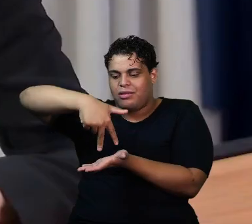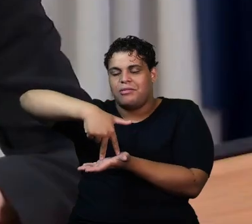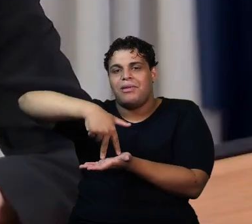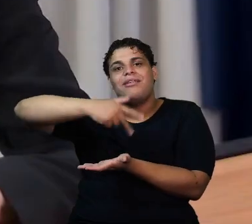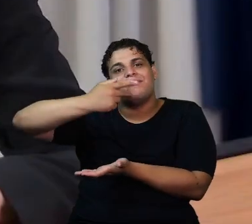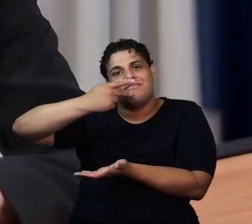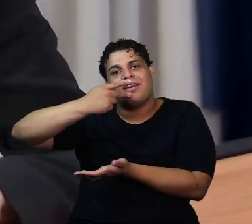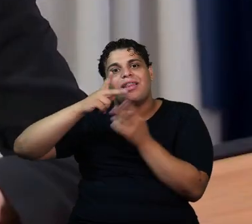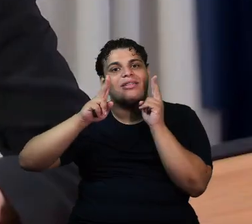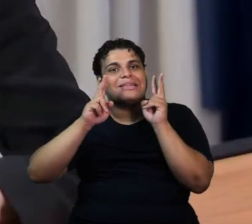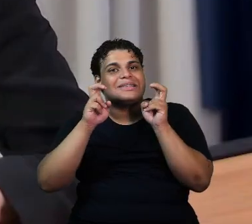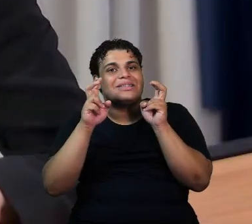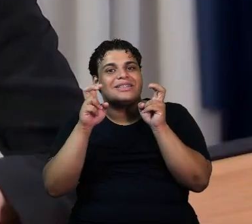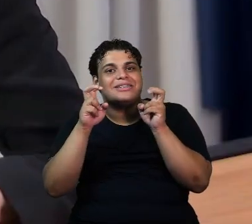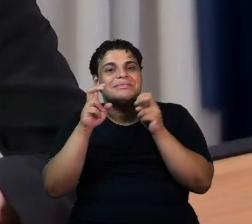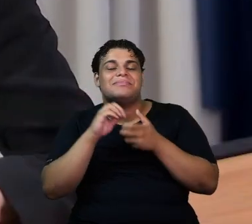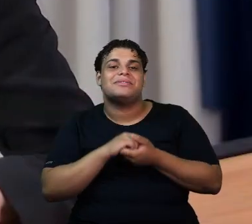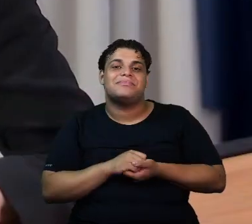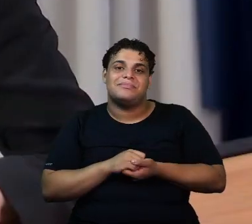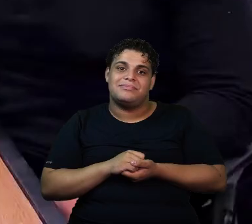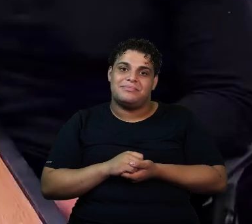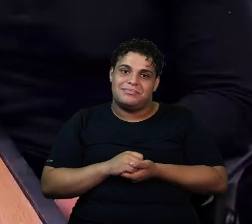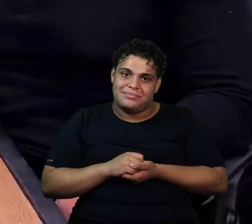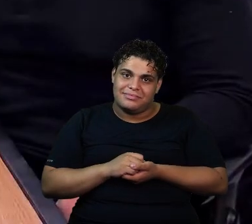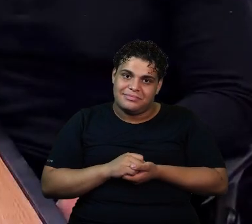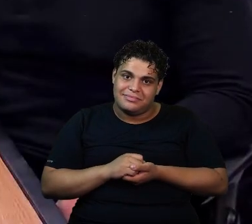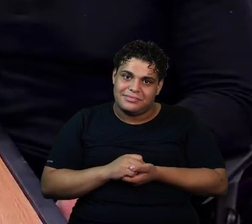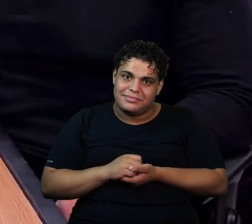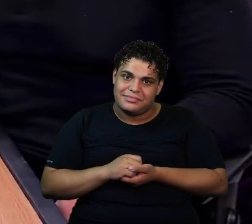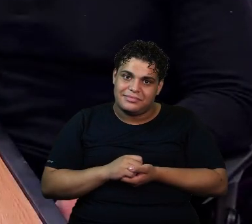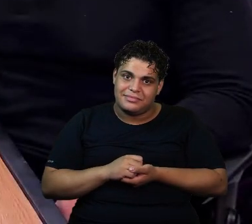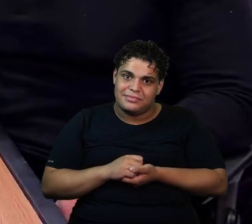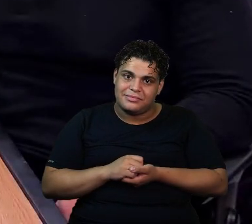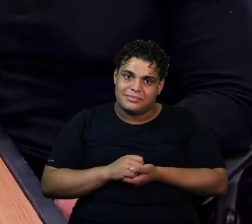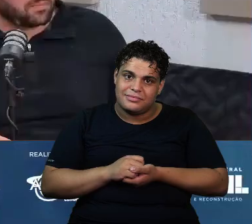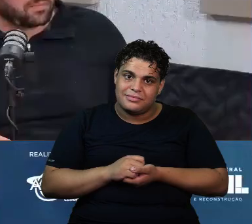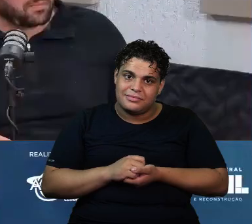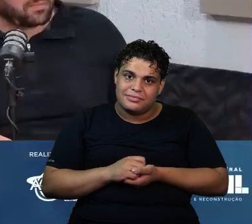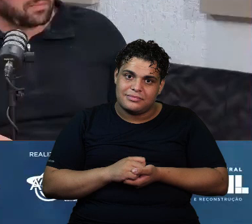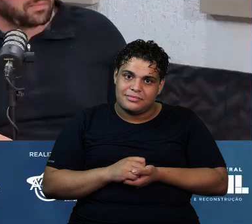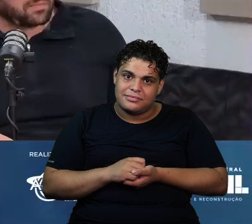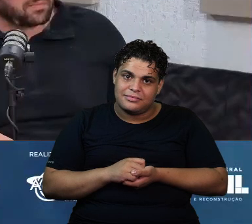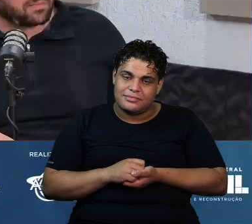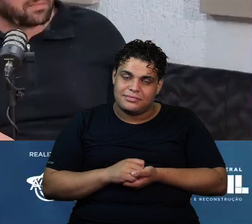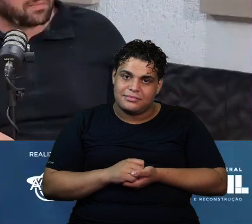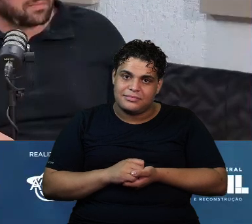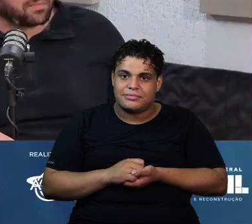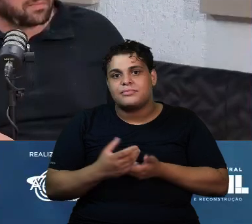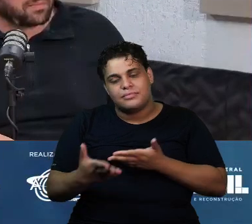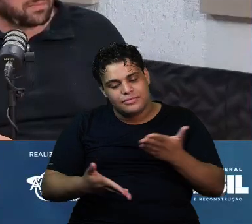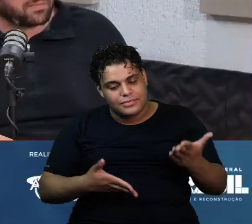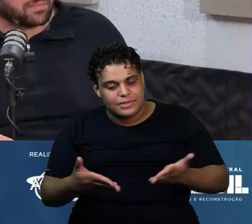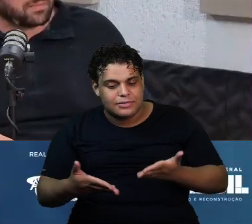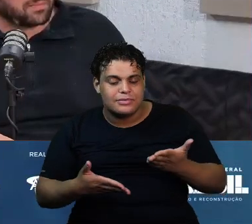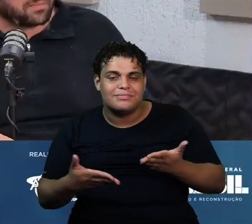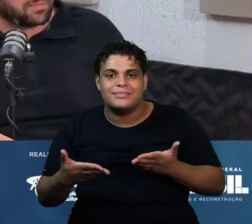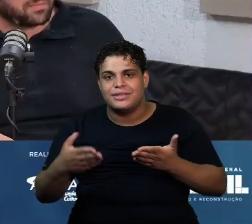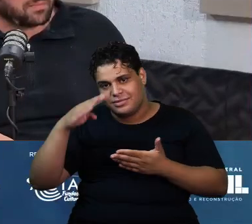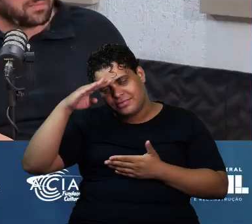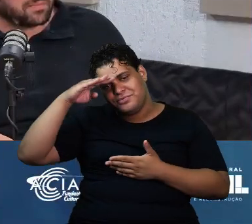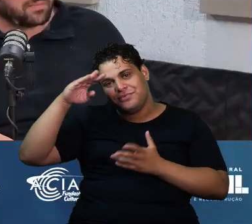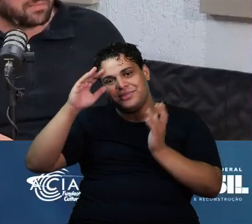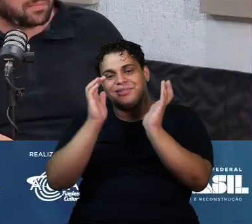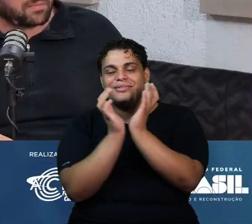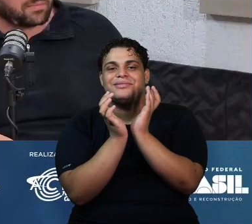isso. Eles foram... legal. Eles foram... para participar do Exército de